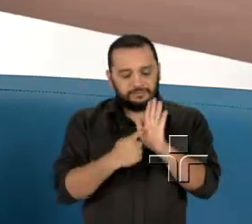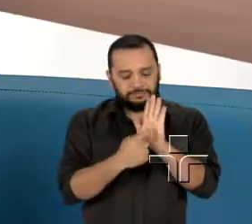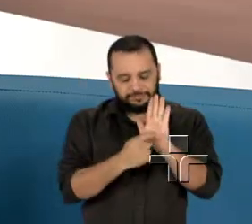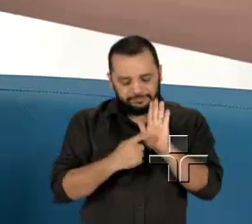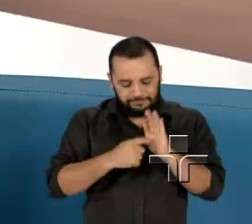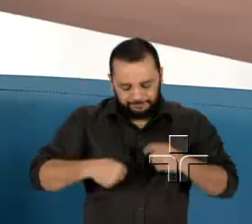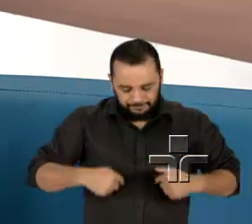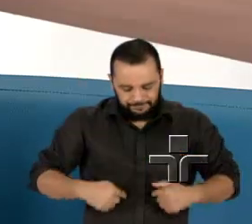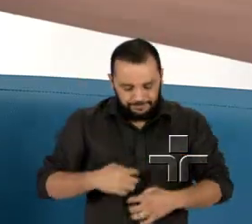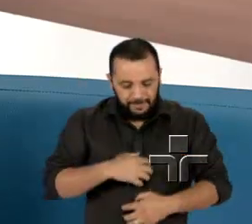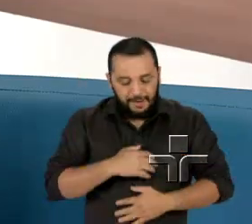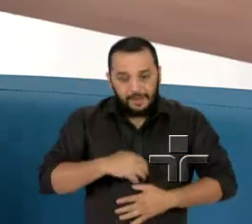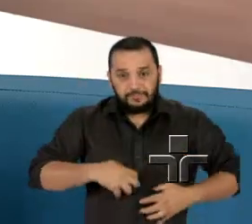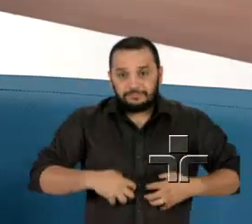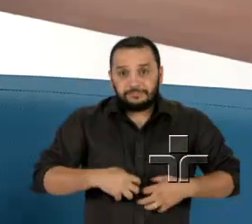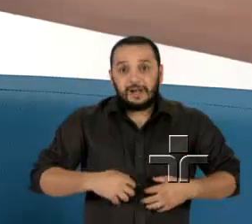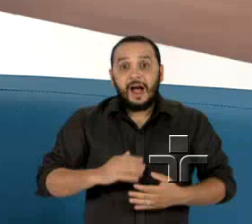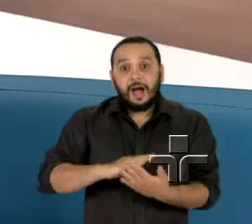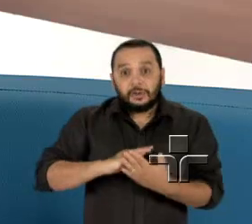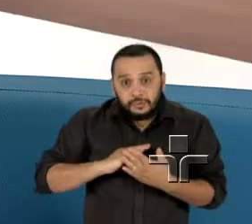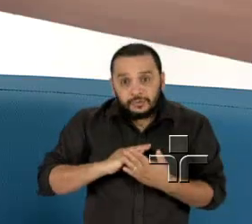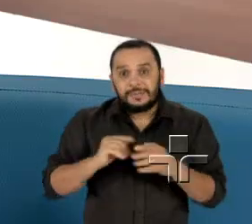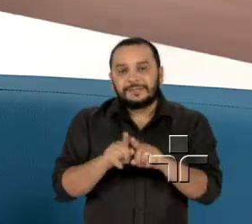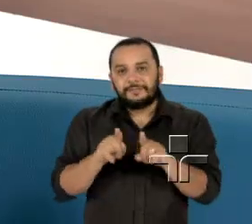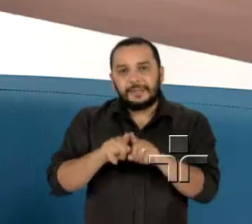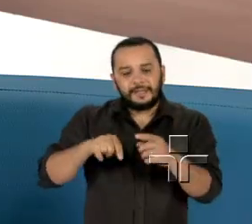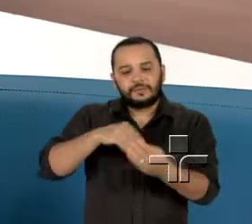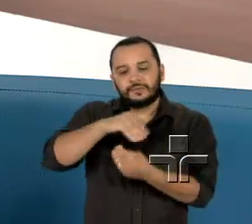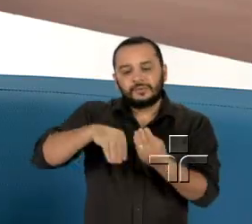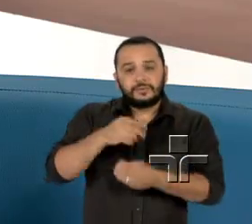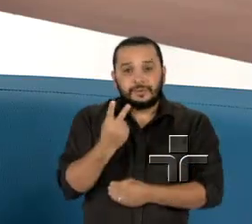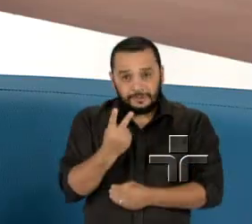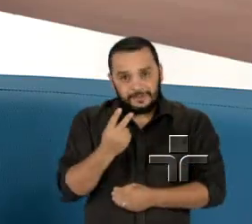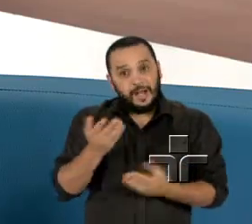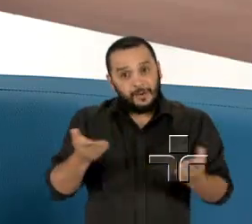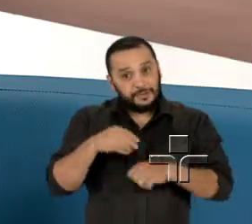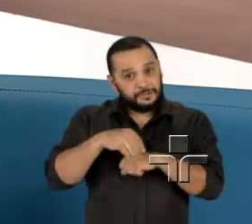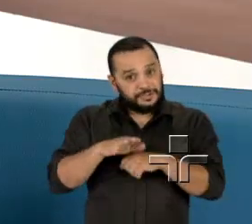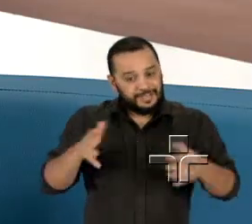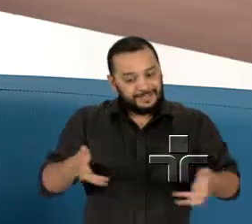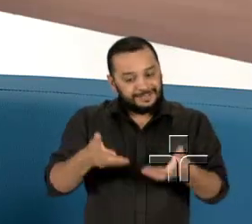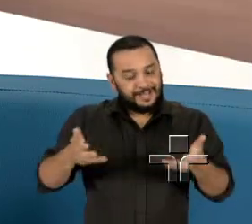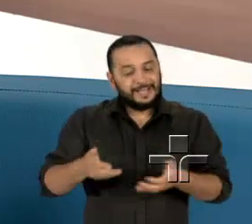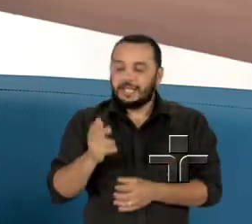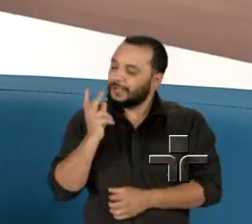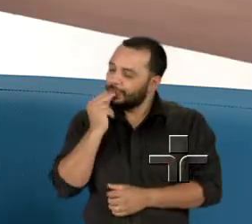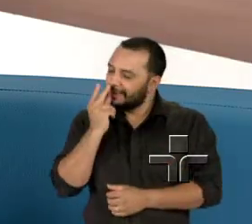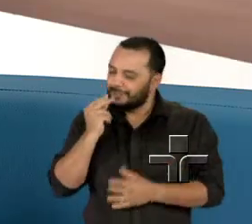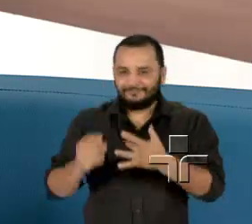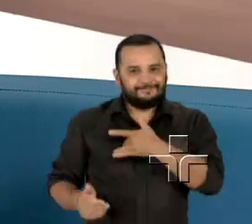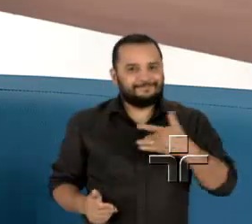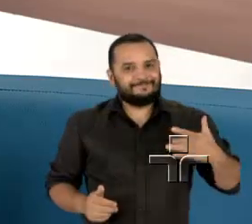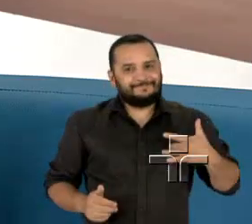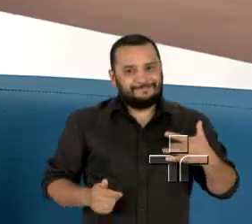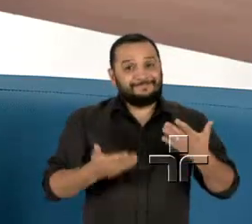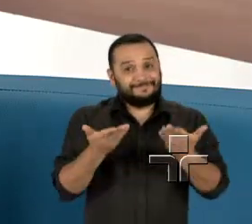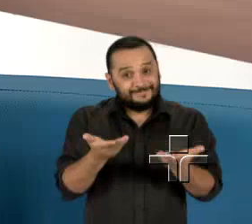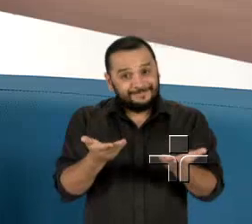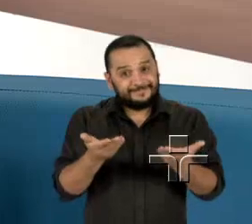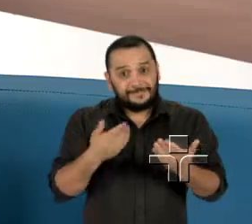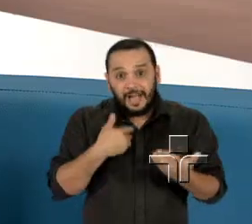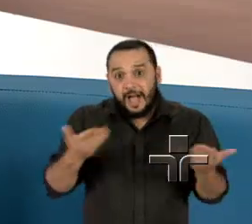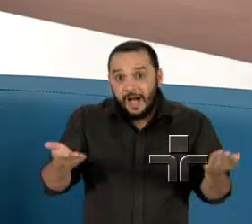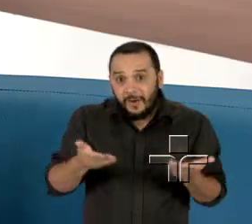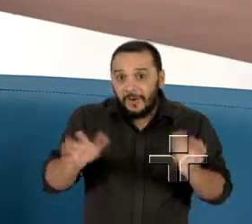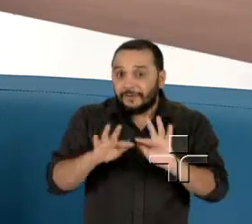e simbióticos. Então, chegou o momento de aprender uma dica de salada nutritiva e saudável, claro. Que tal